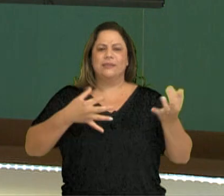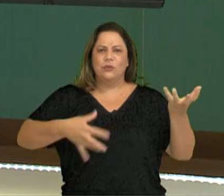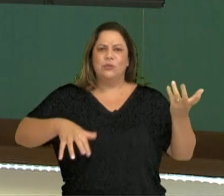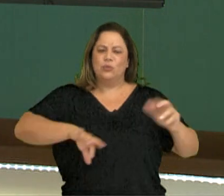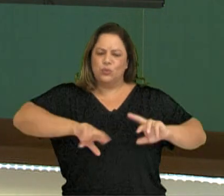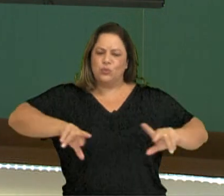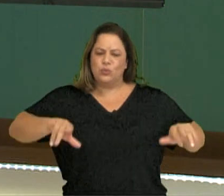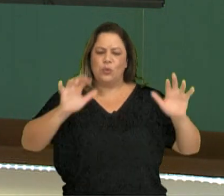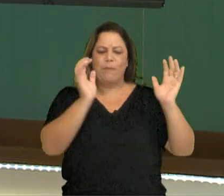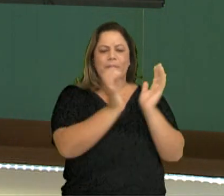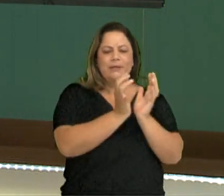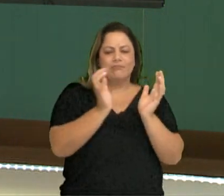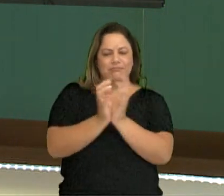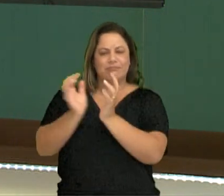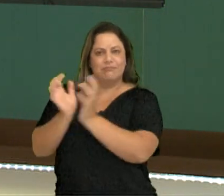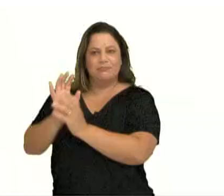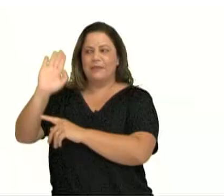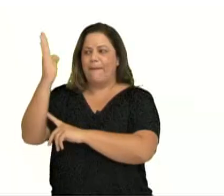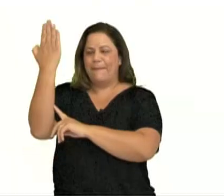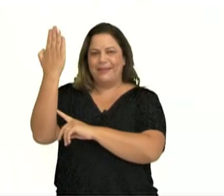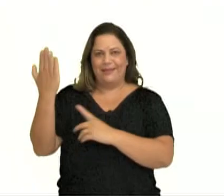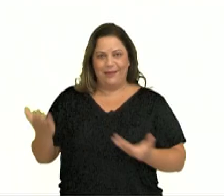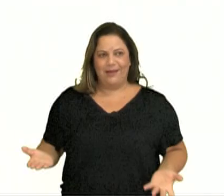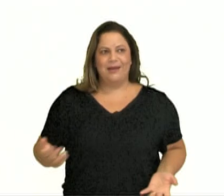ao naipe das madeiras?